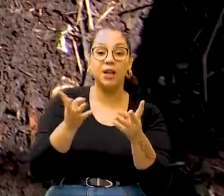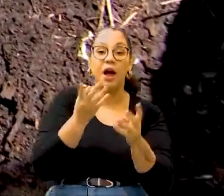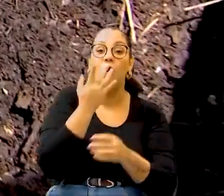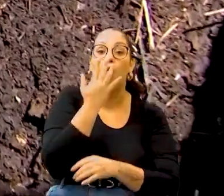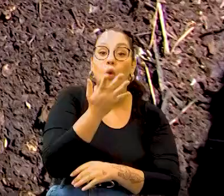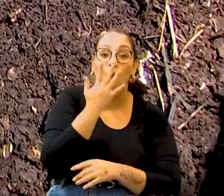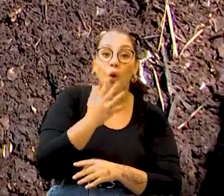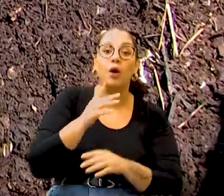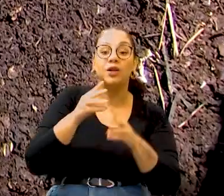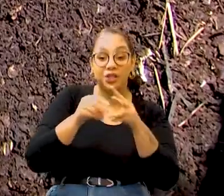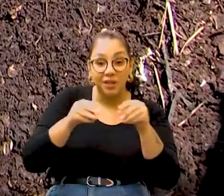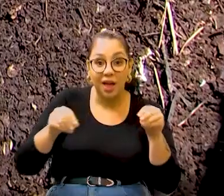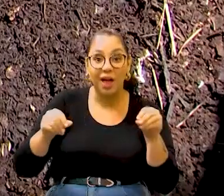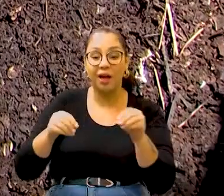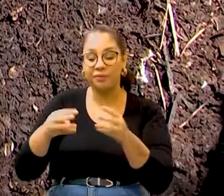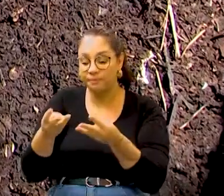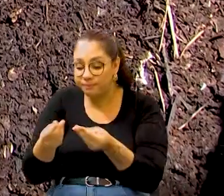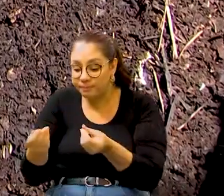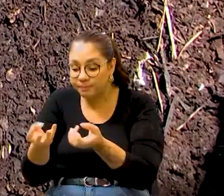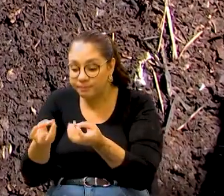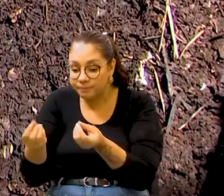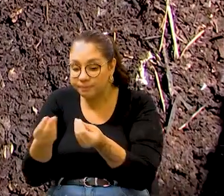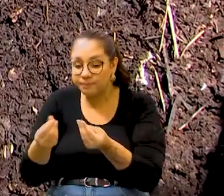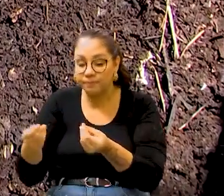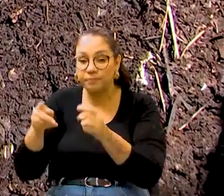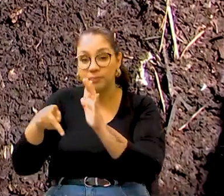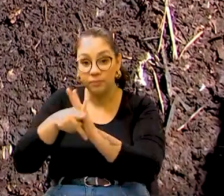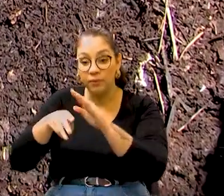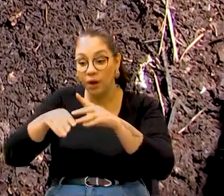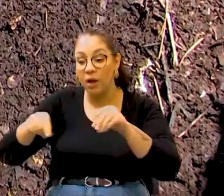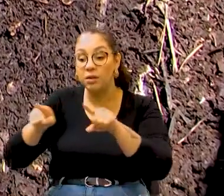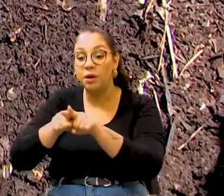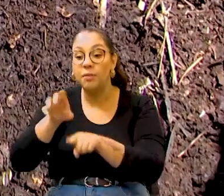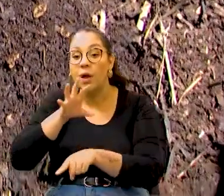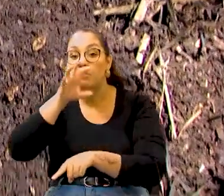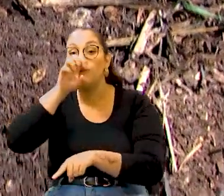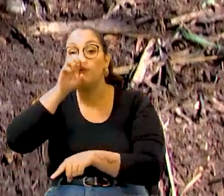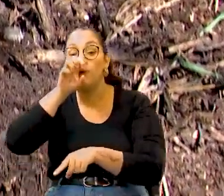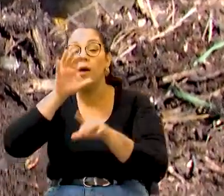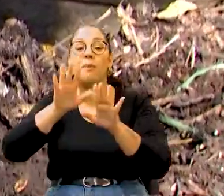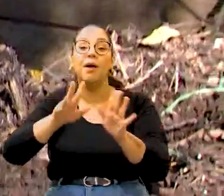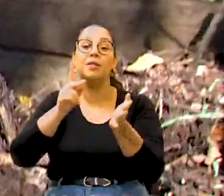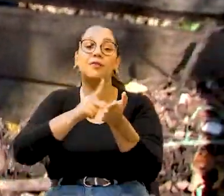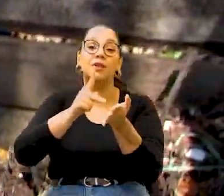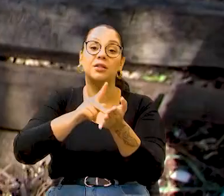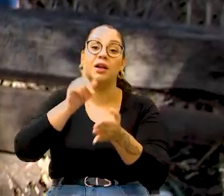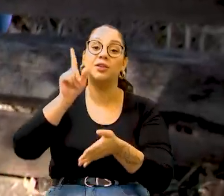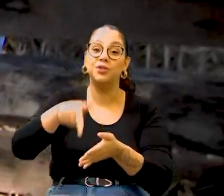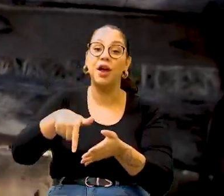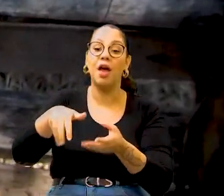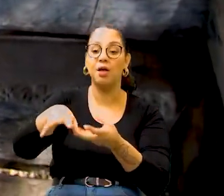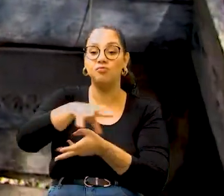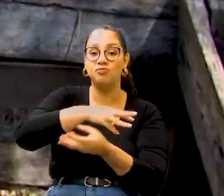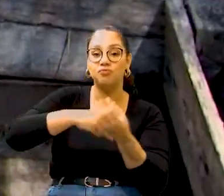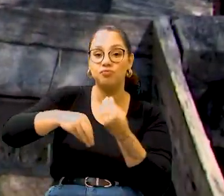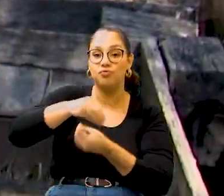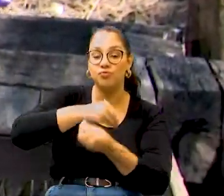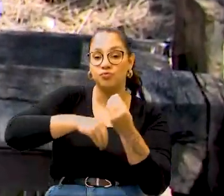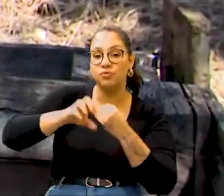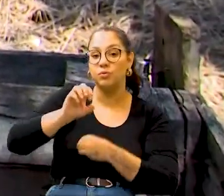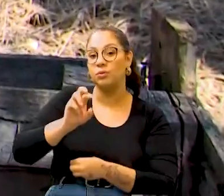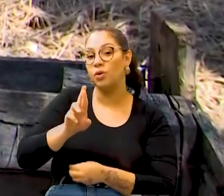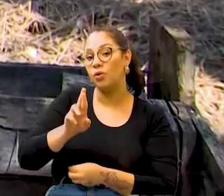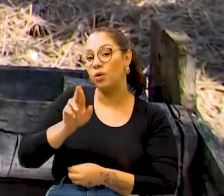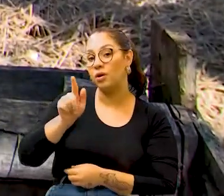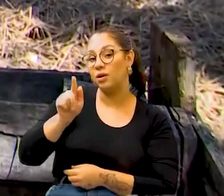esse material ele tem cor de terra, ele tem textura de terra, ele tem cheiro de terra, mas ele é o que a gente